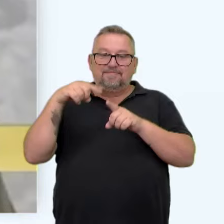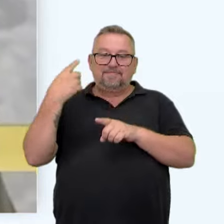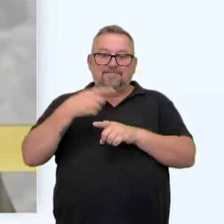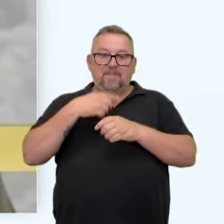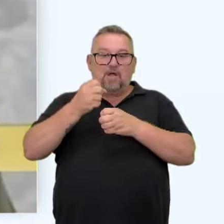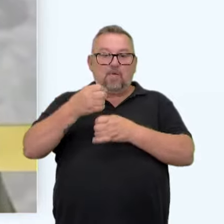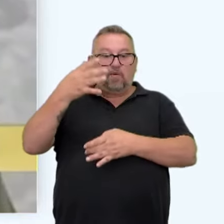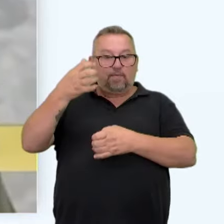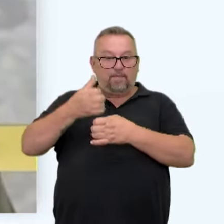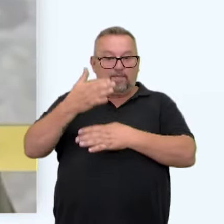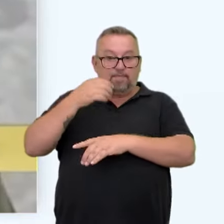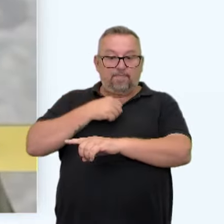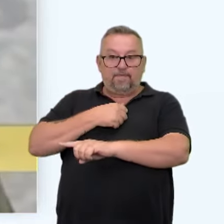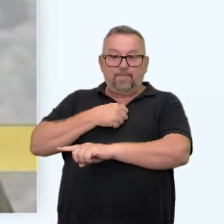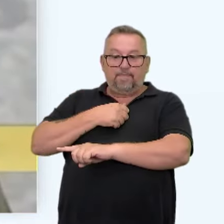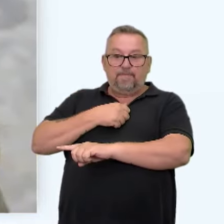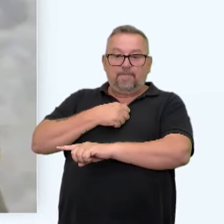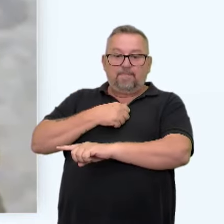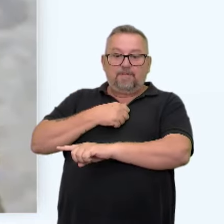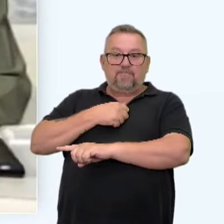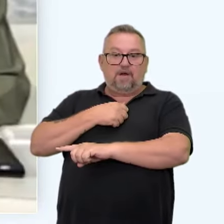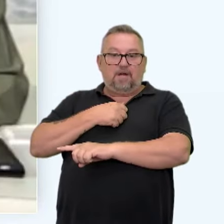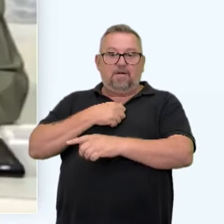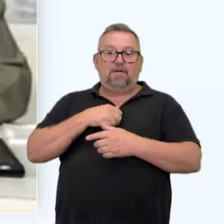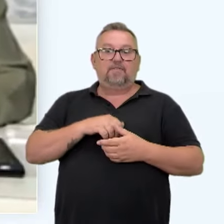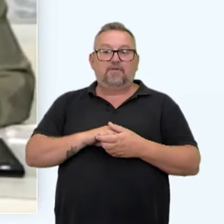chat no site da TV Brasil.